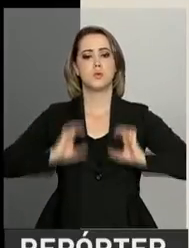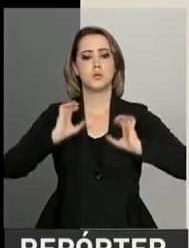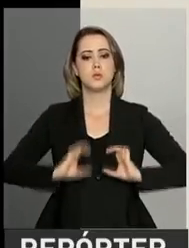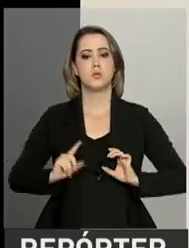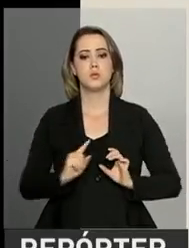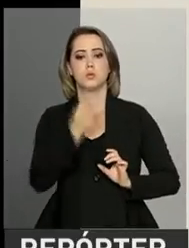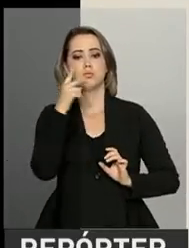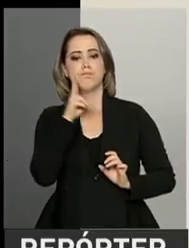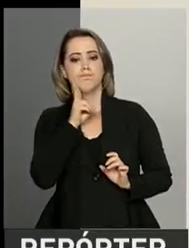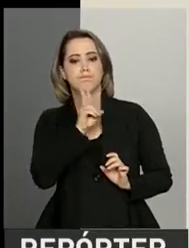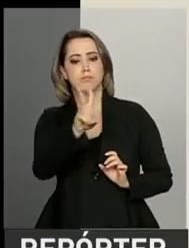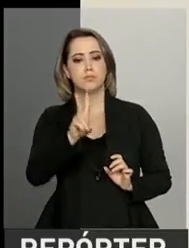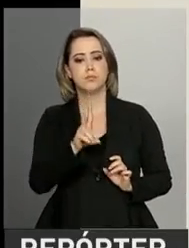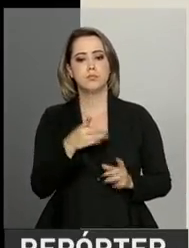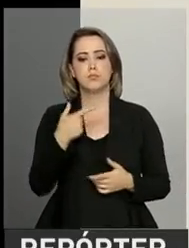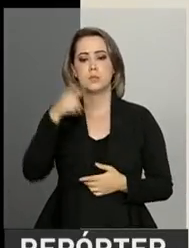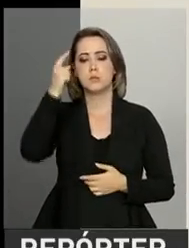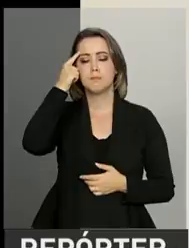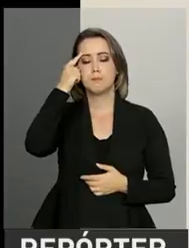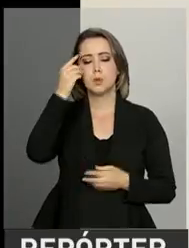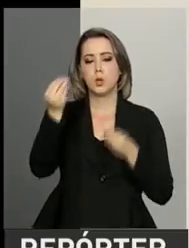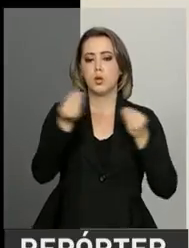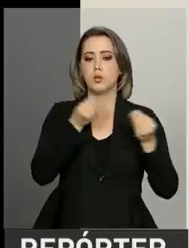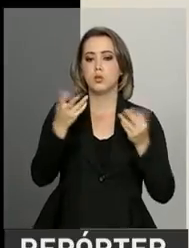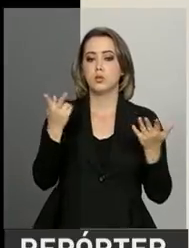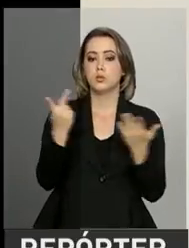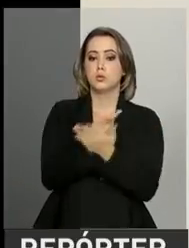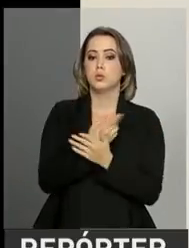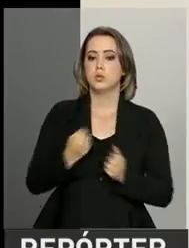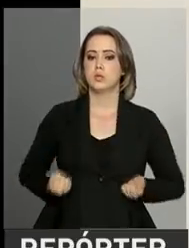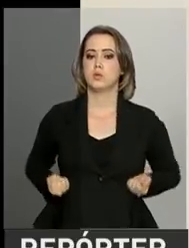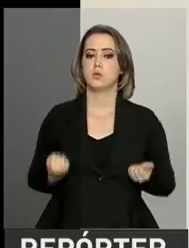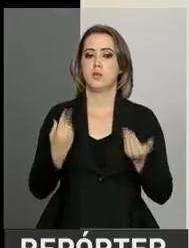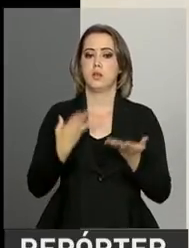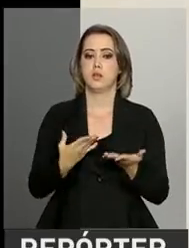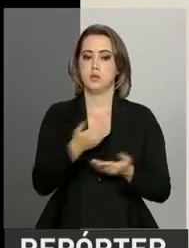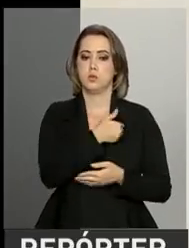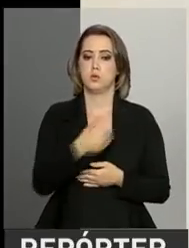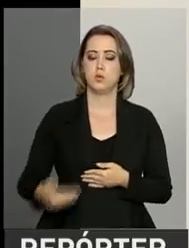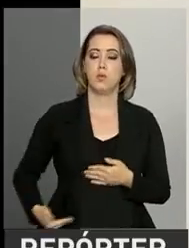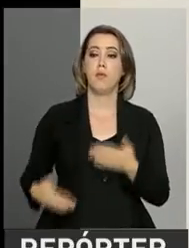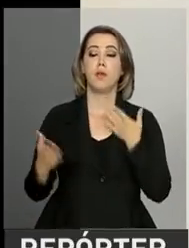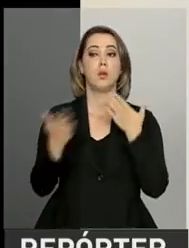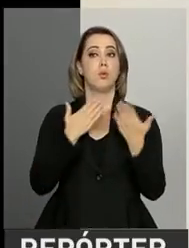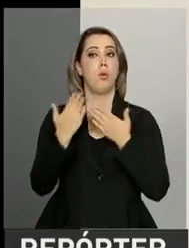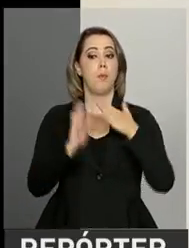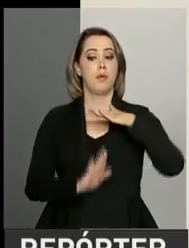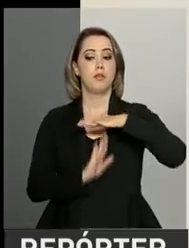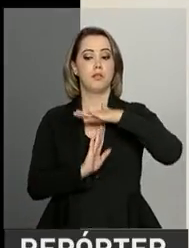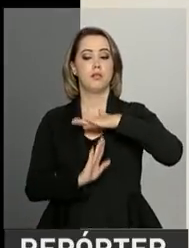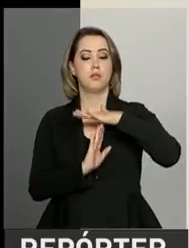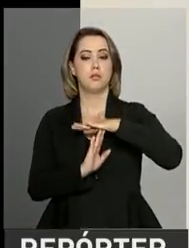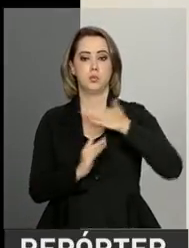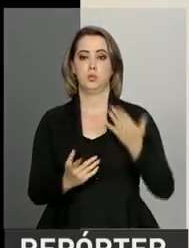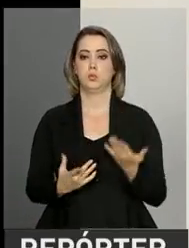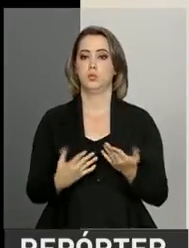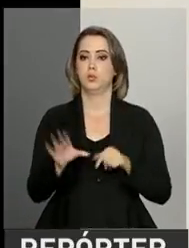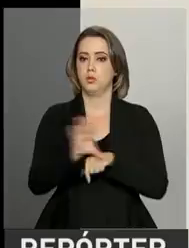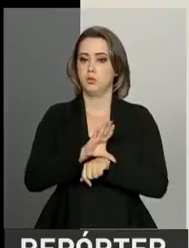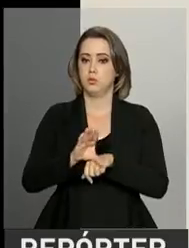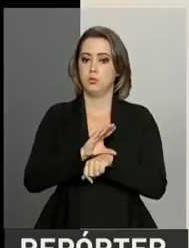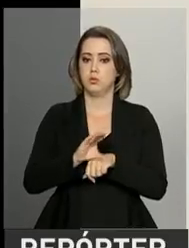uma visão, ter ideia de como que está o gasto público em relação ao teto estabelecido pela emenda constitucional.